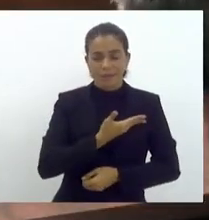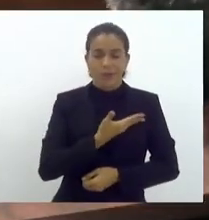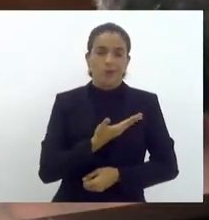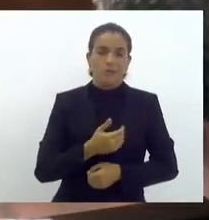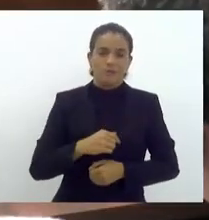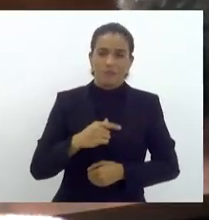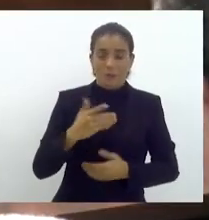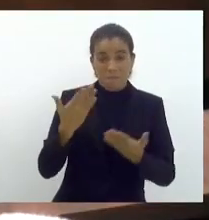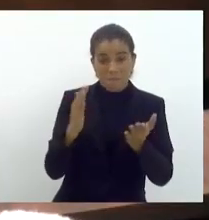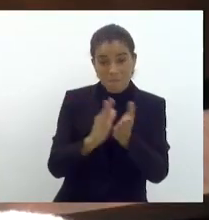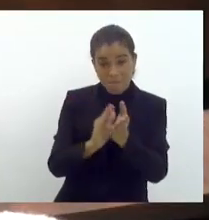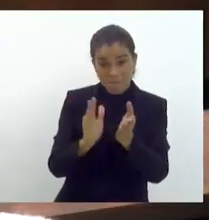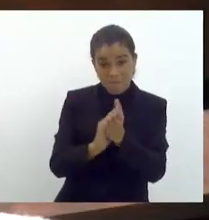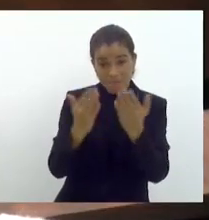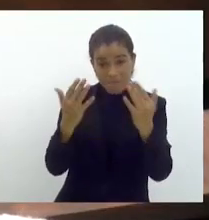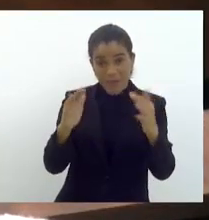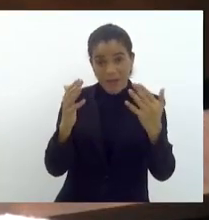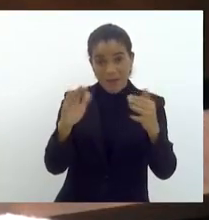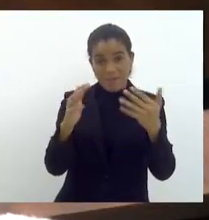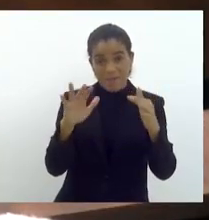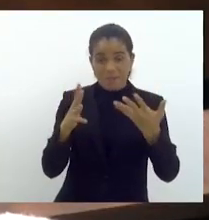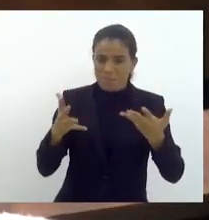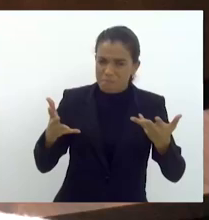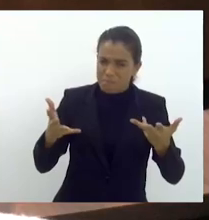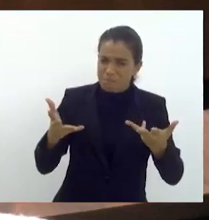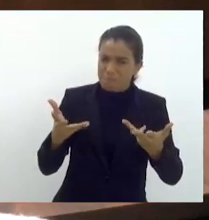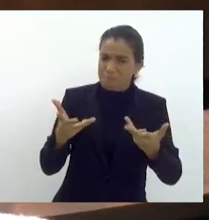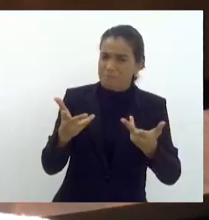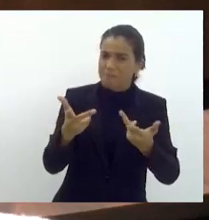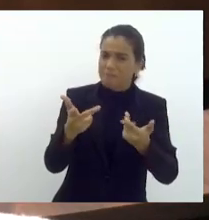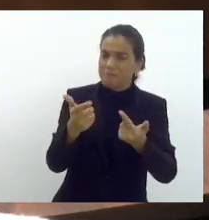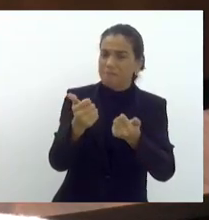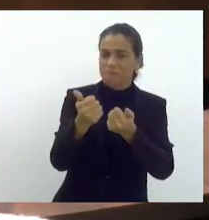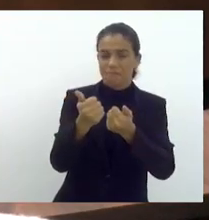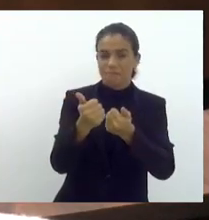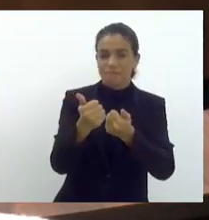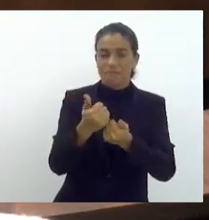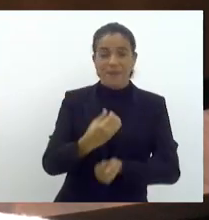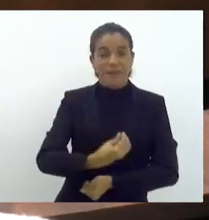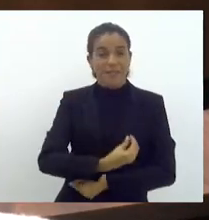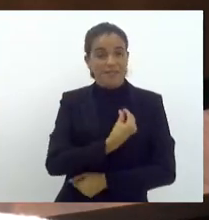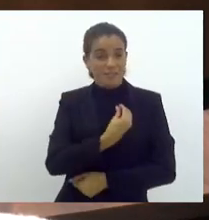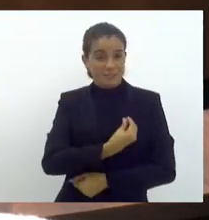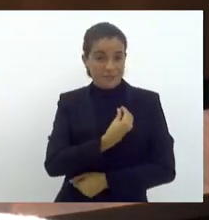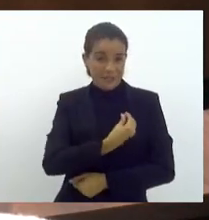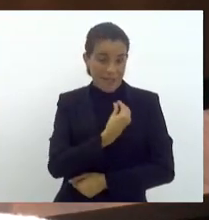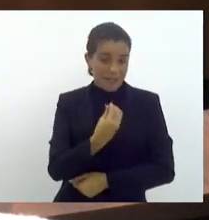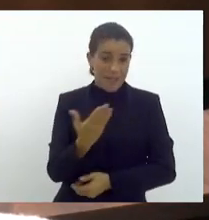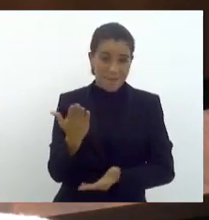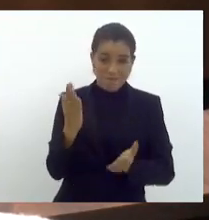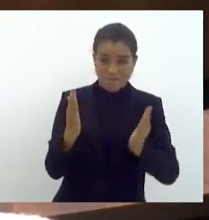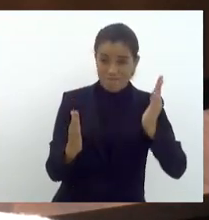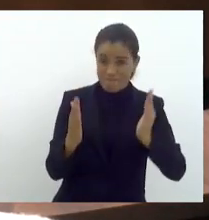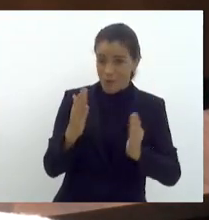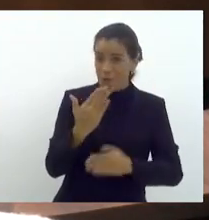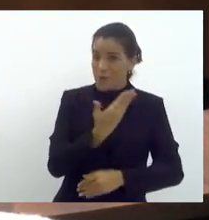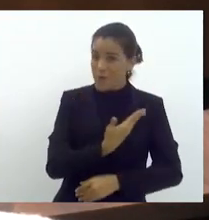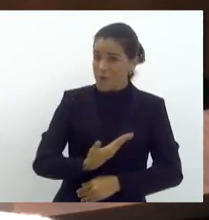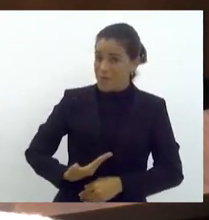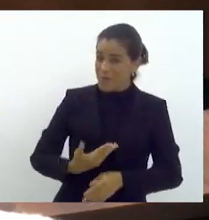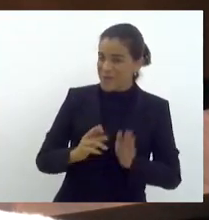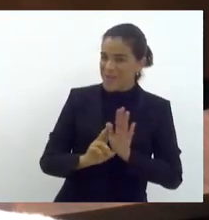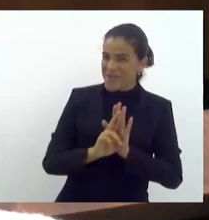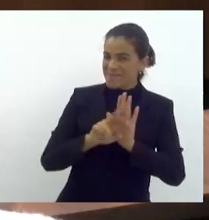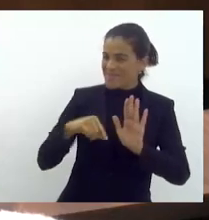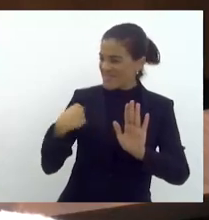companheiro pela excelente estada como Governador desse estado representando